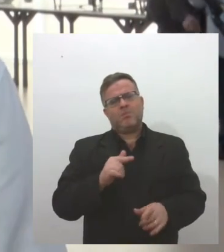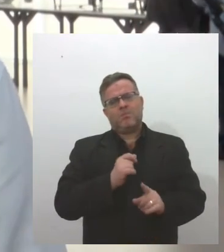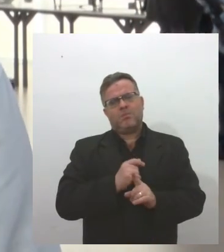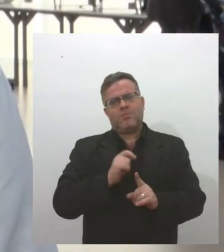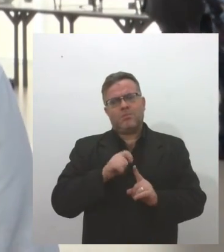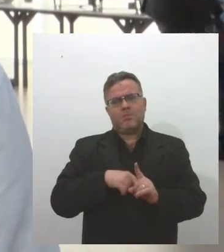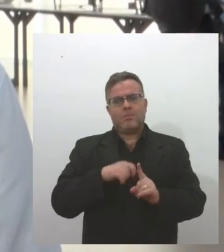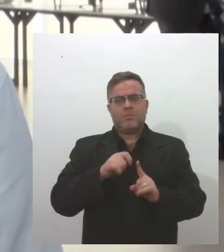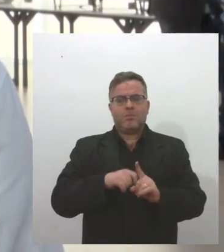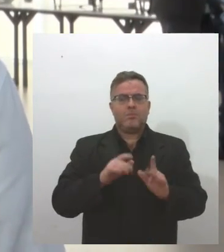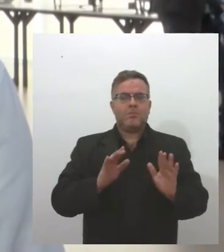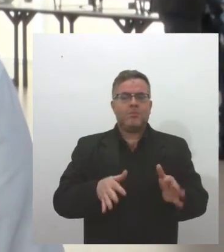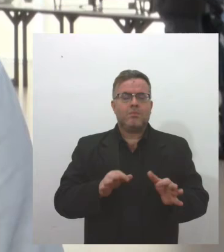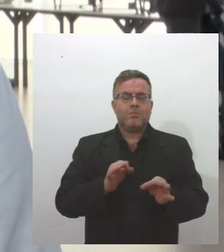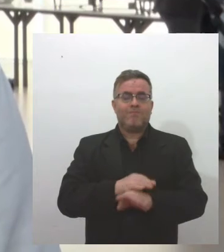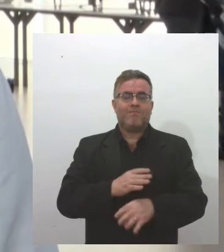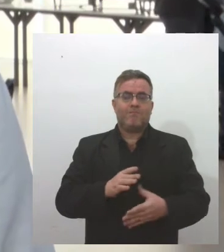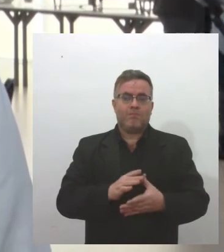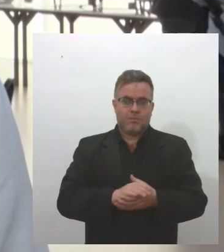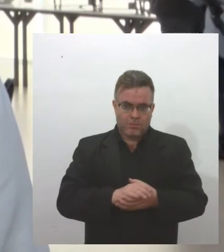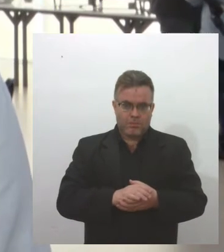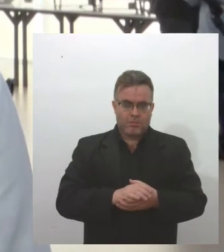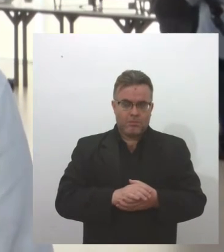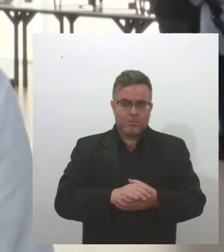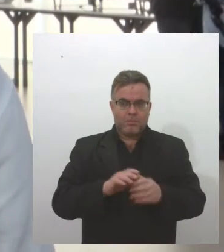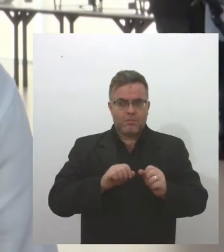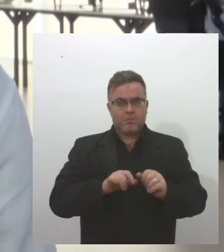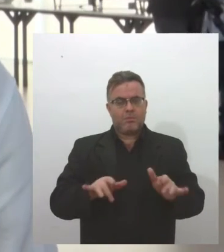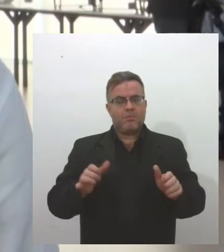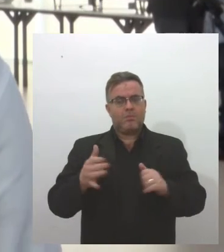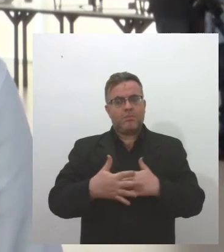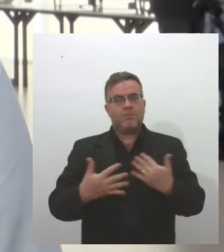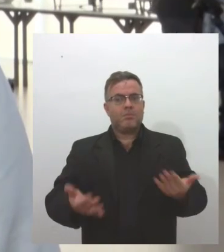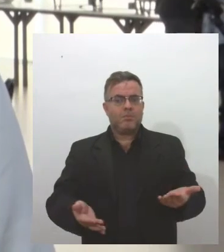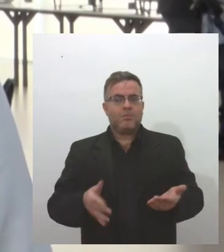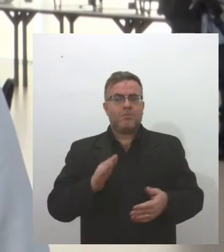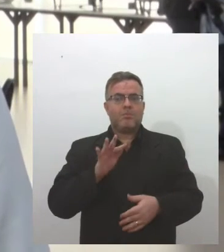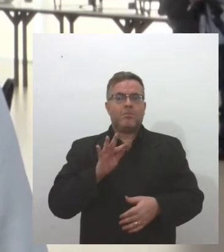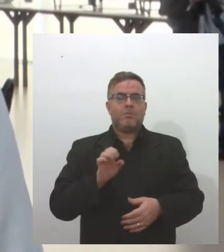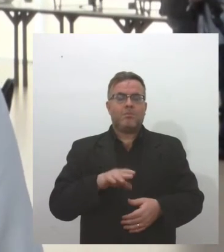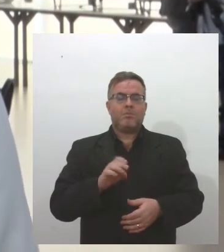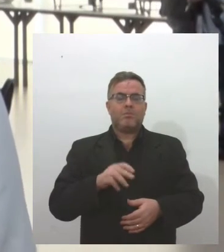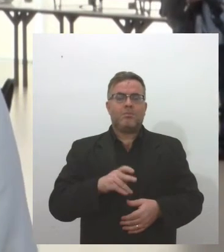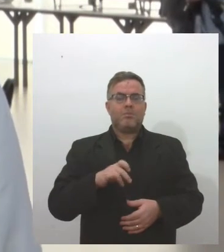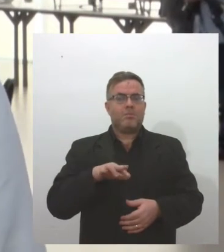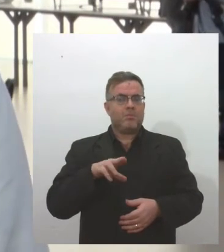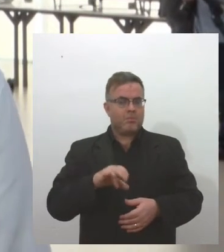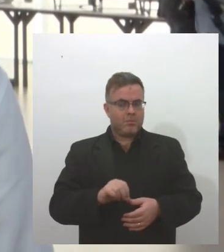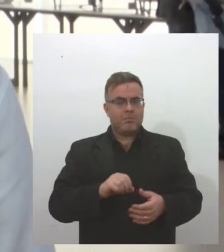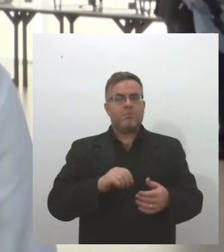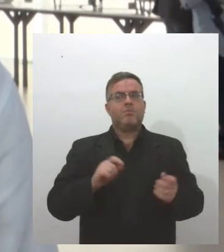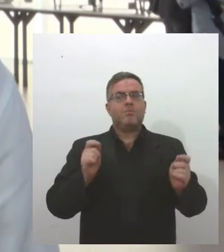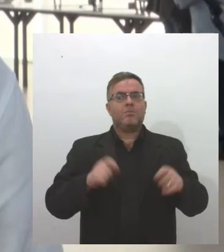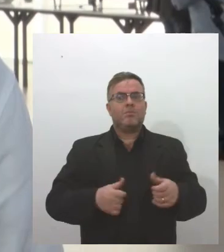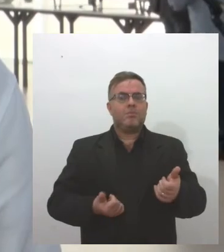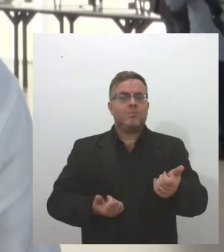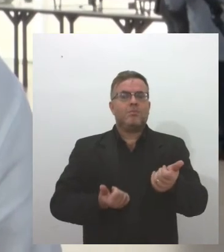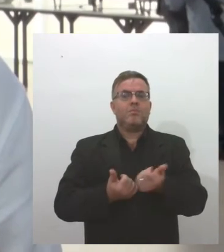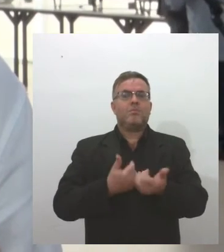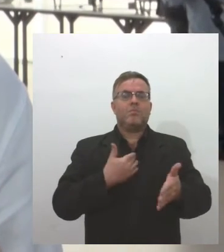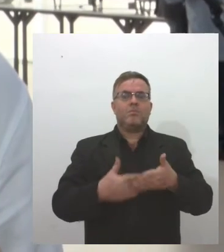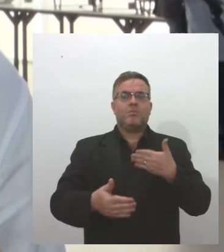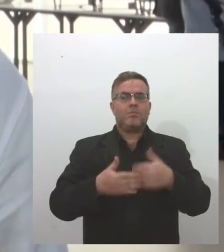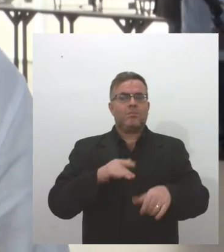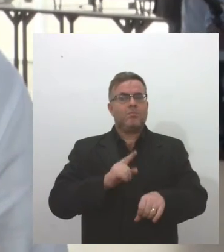setor mais impactado aí pela pandemia. Então a FEComércio faz questão de apoiar todo e qualquer movimento